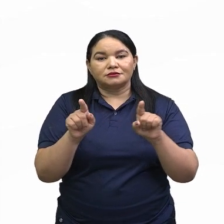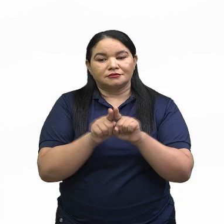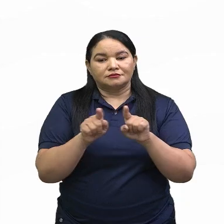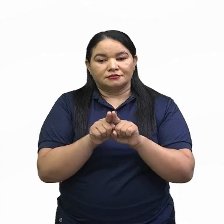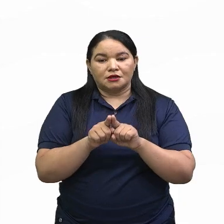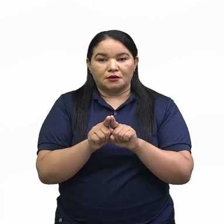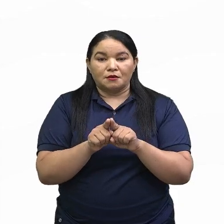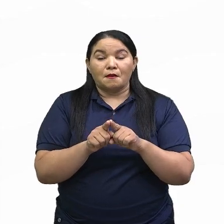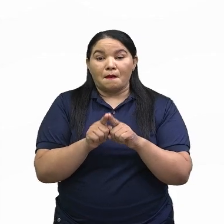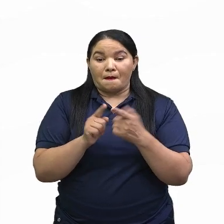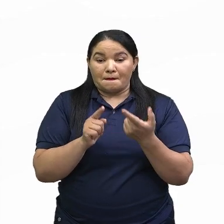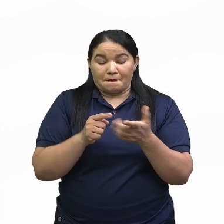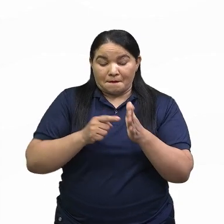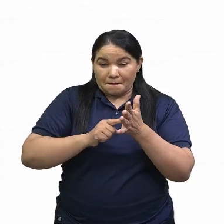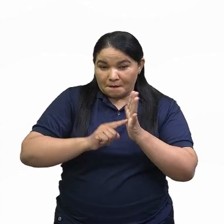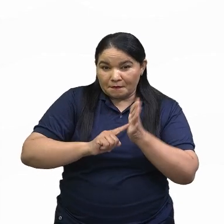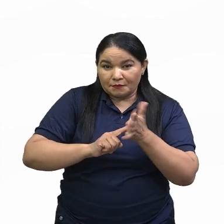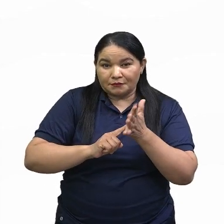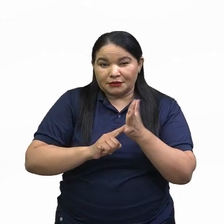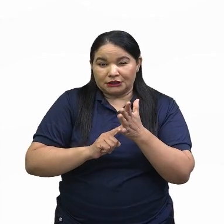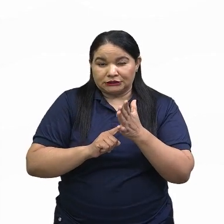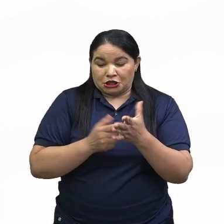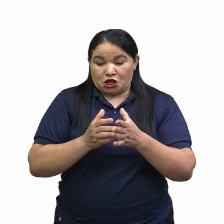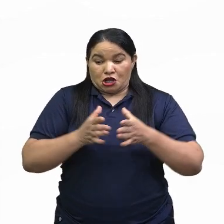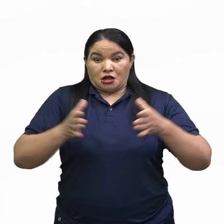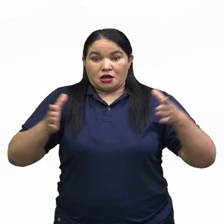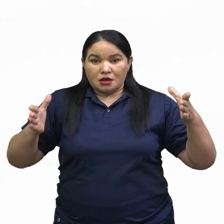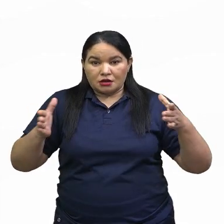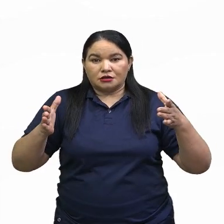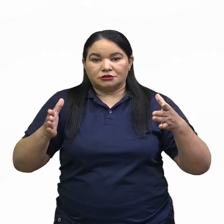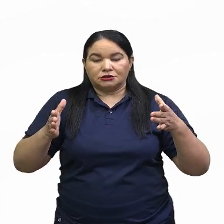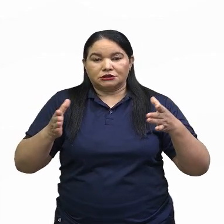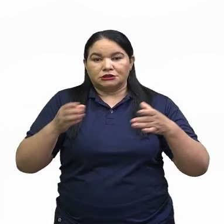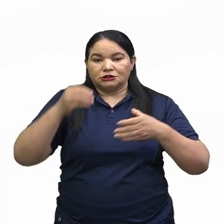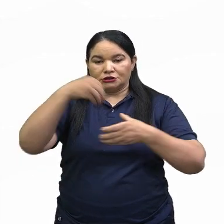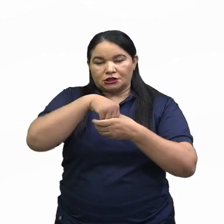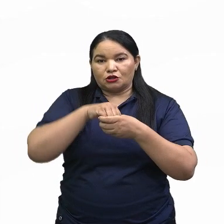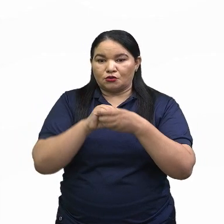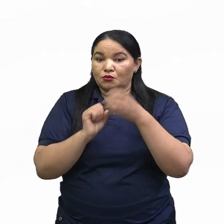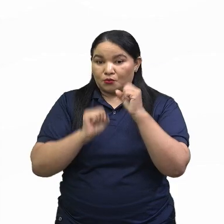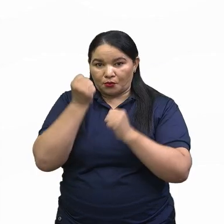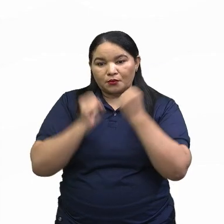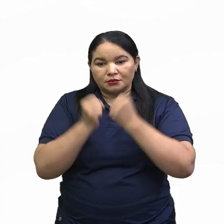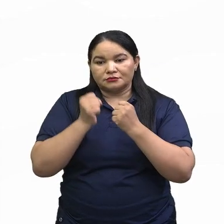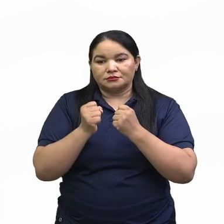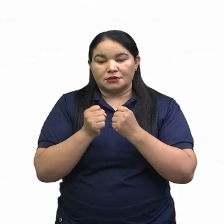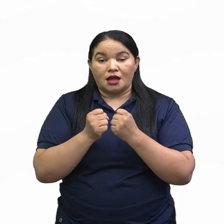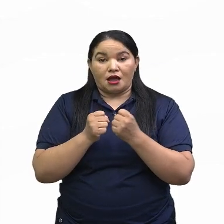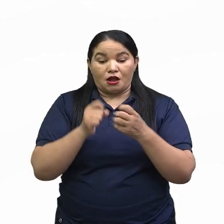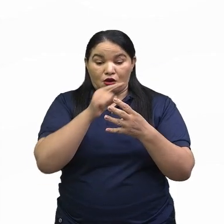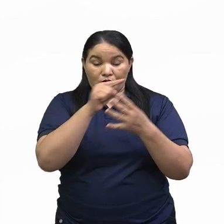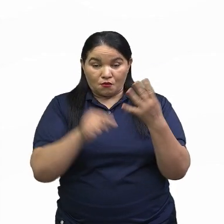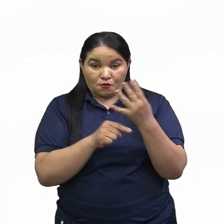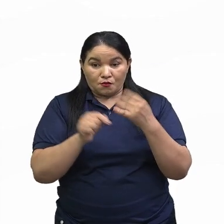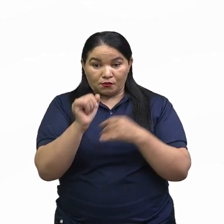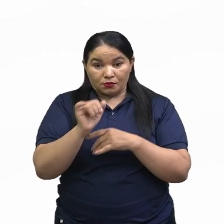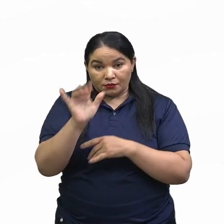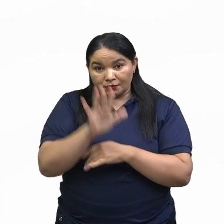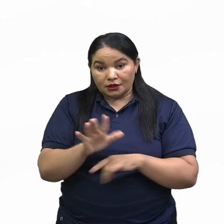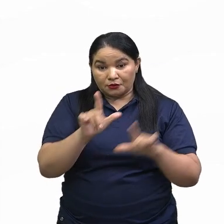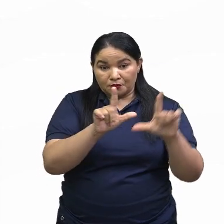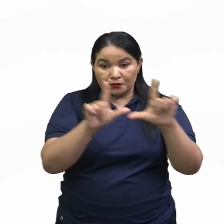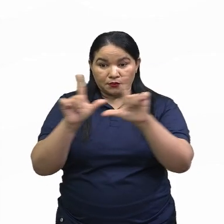máquina numa indústria. Por isso que eu trago para você 4 imagens que representam muito bem os